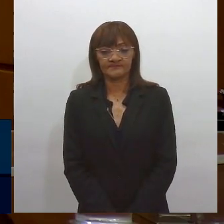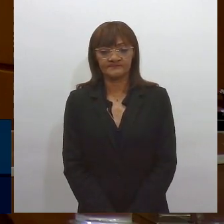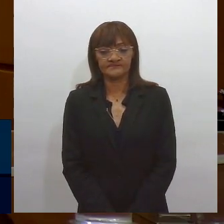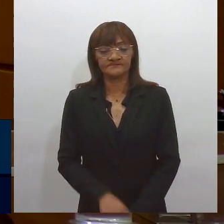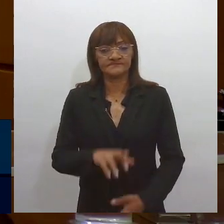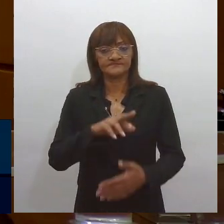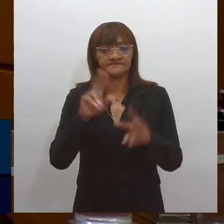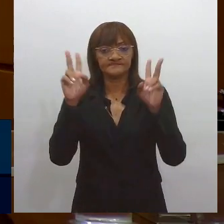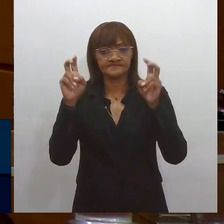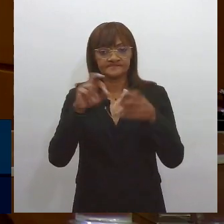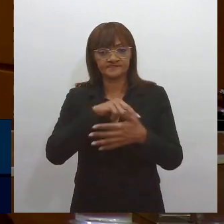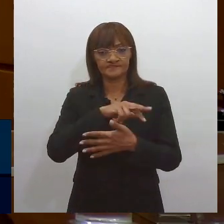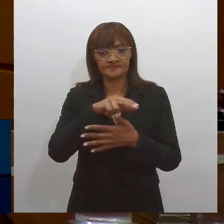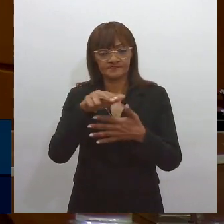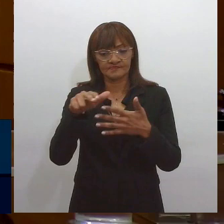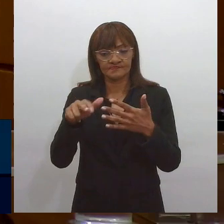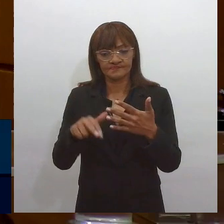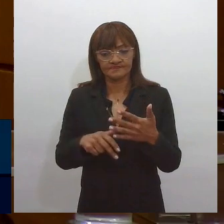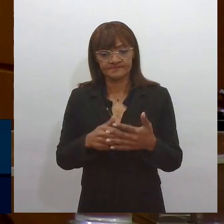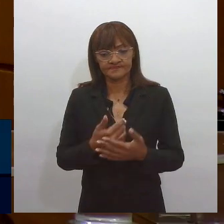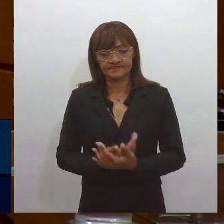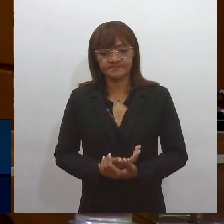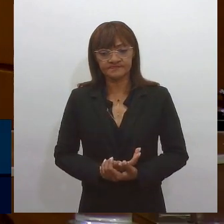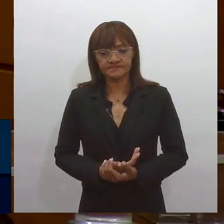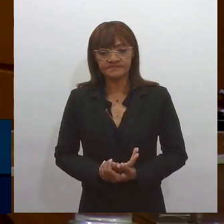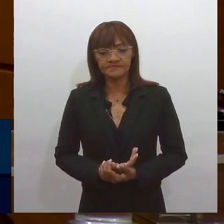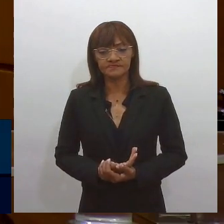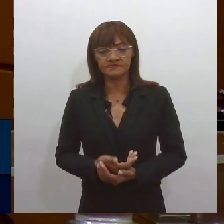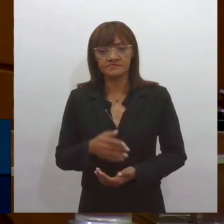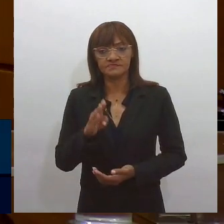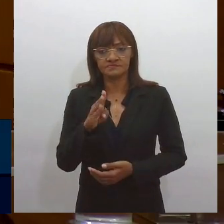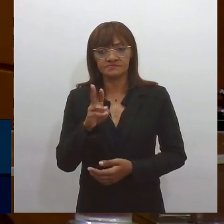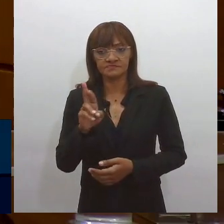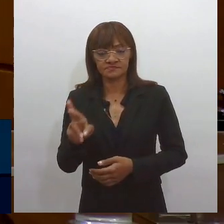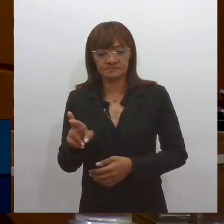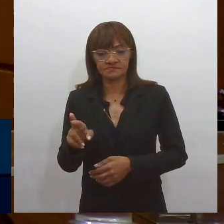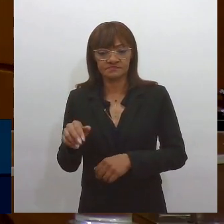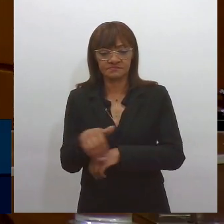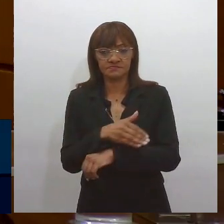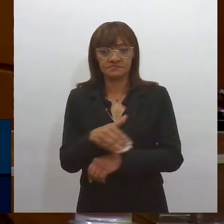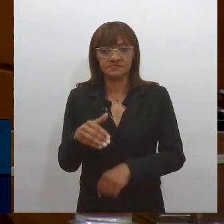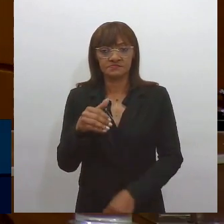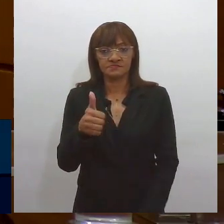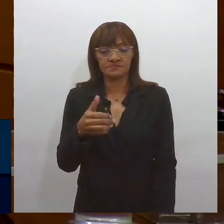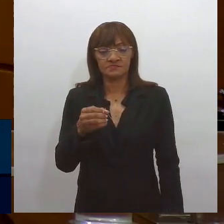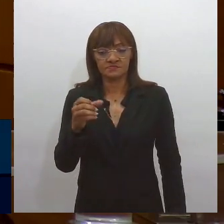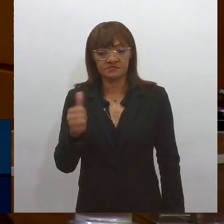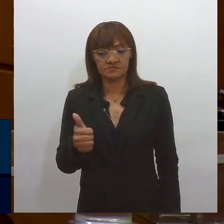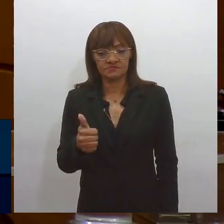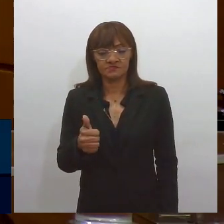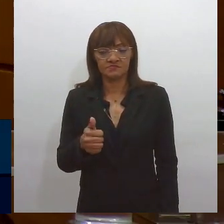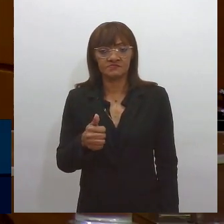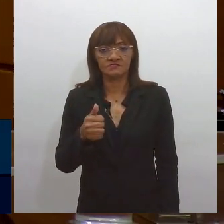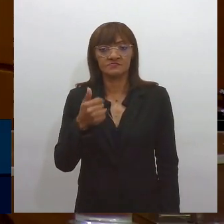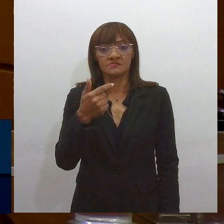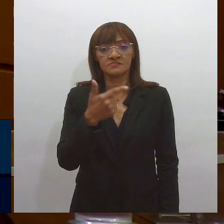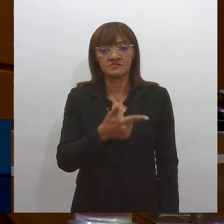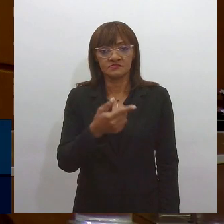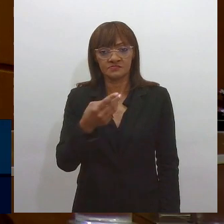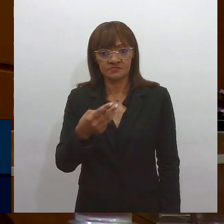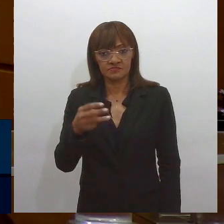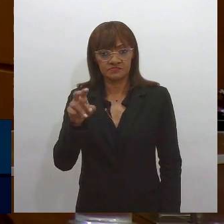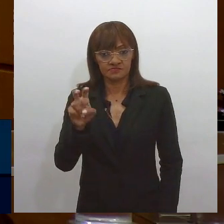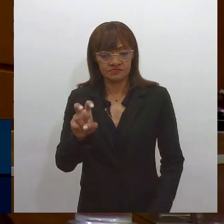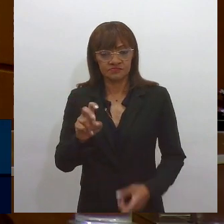da BR101 nós vamos falar da BR 235 e nós vamos falar um pouquinho também de uma